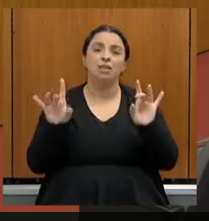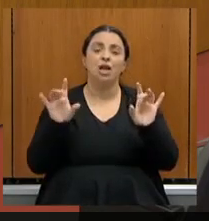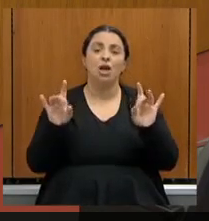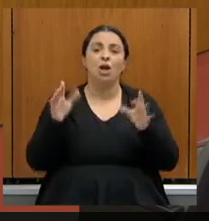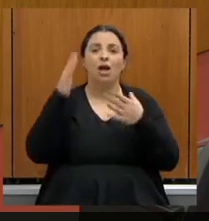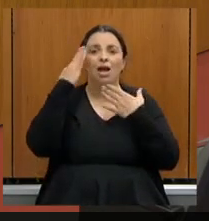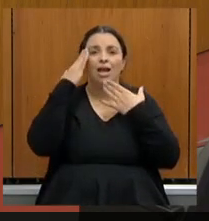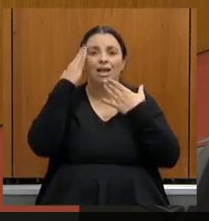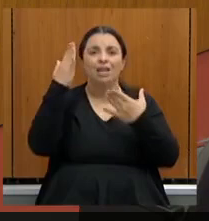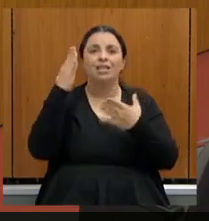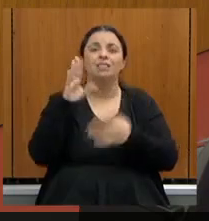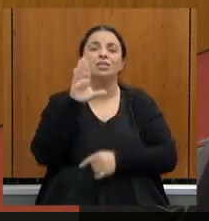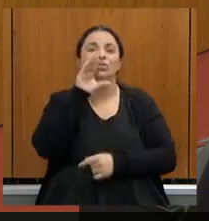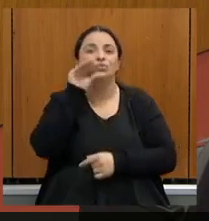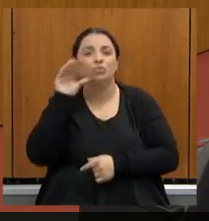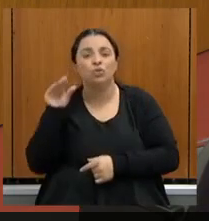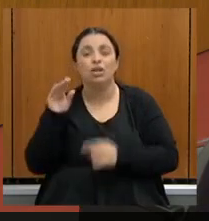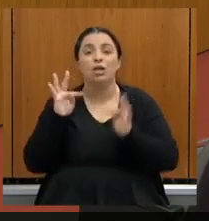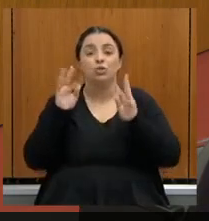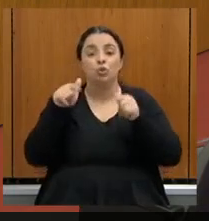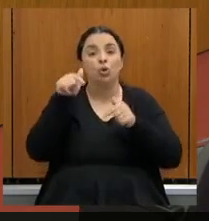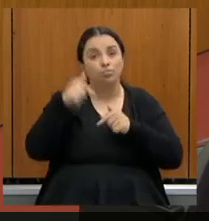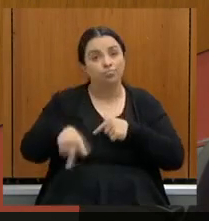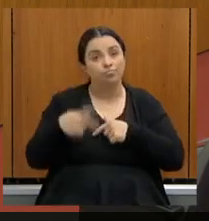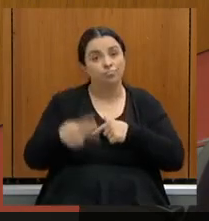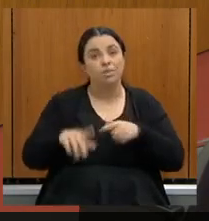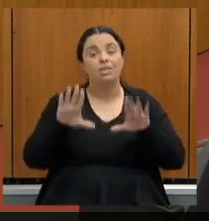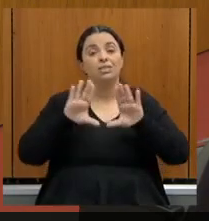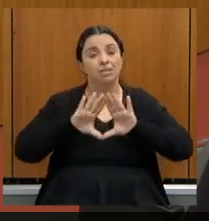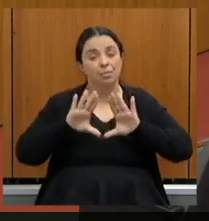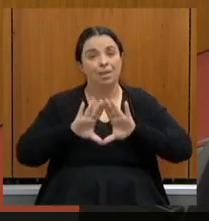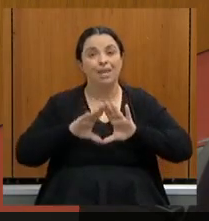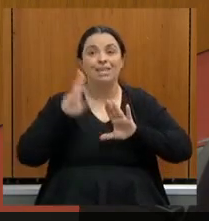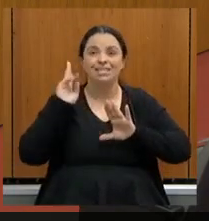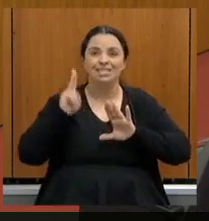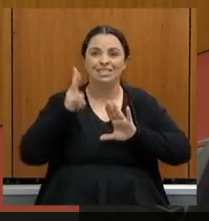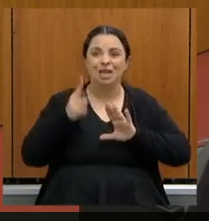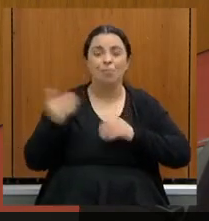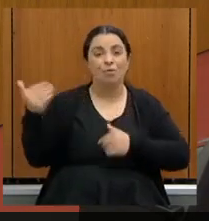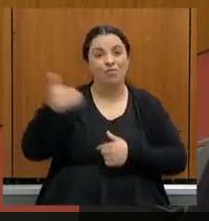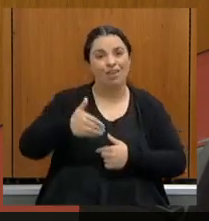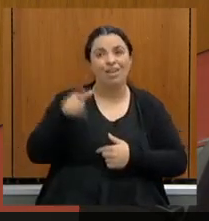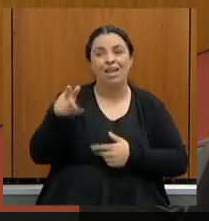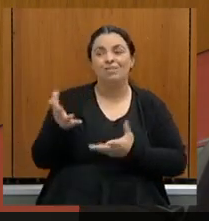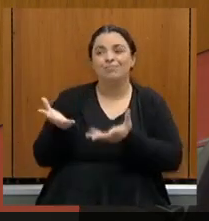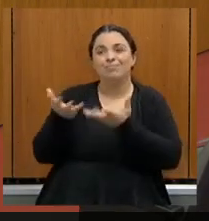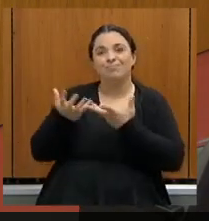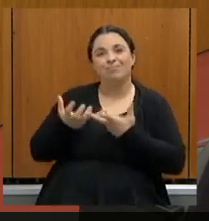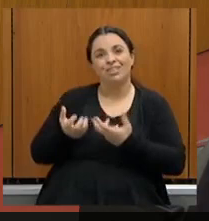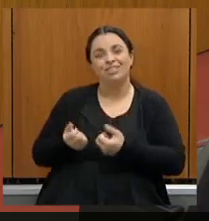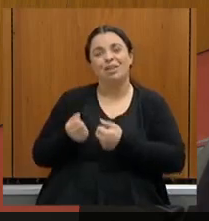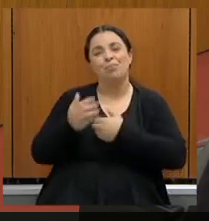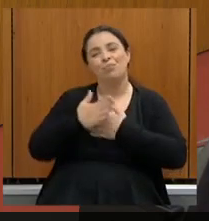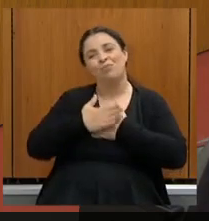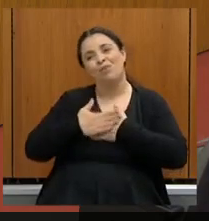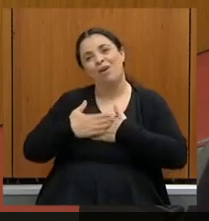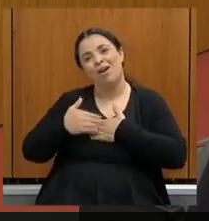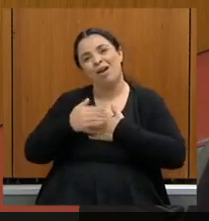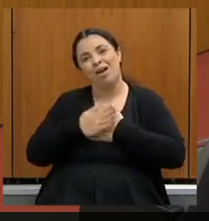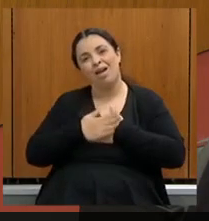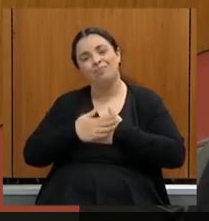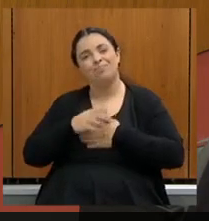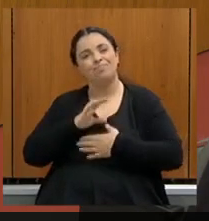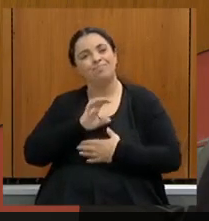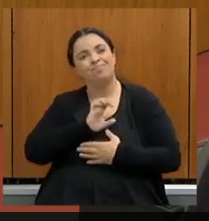aos funcionários dessa casa que todas as vezes que eu venho aqui me recebem com uma ternura com um